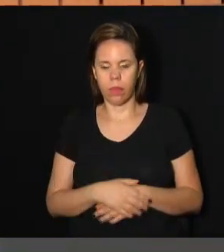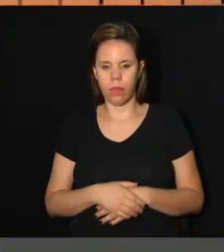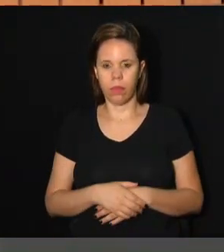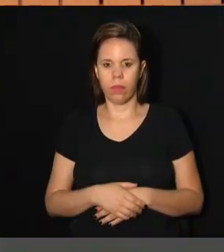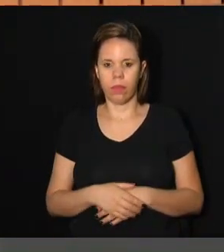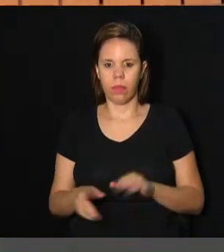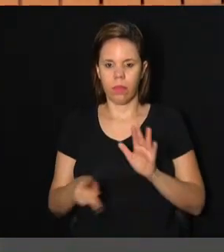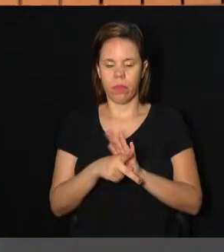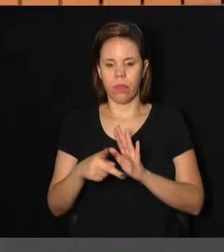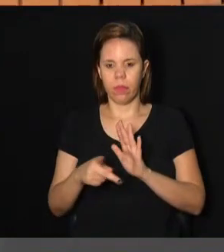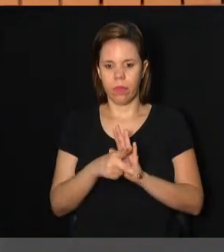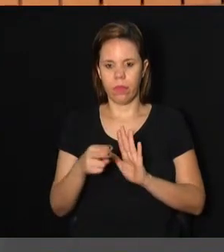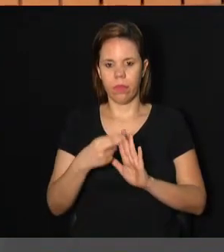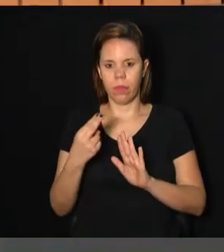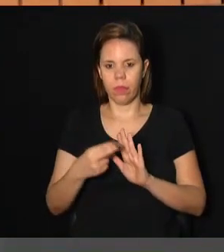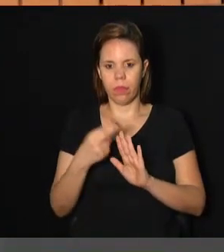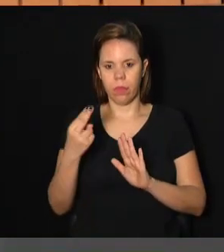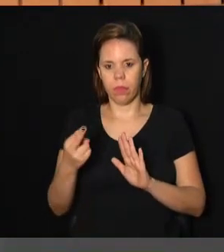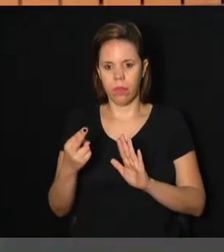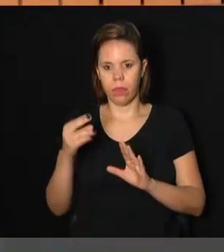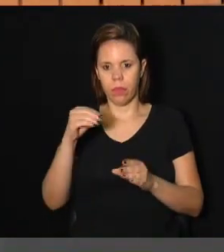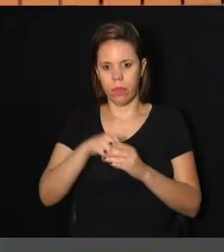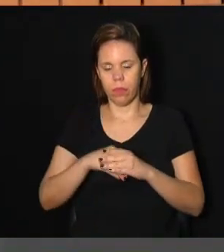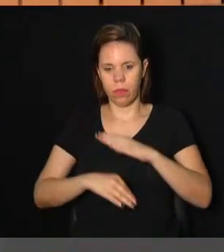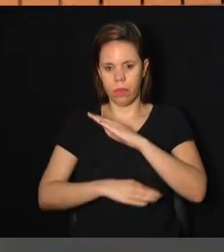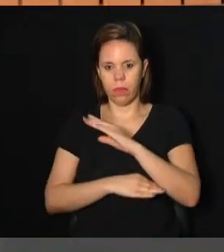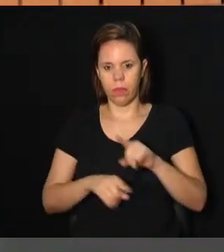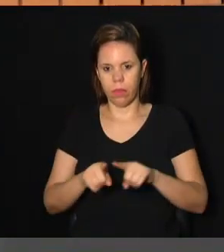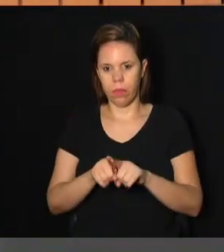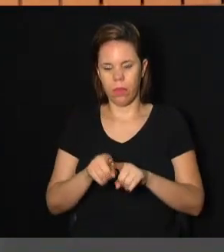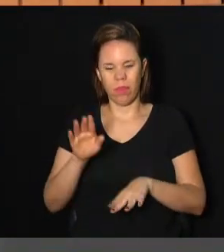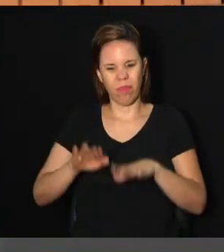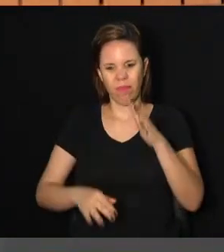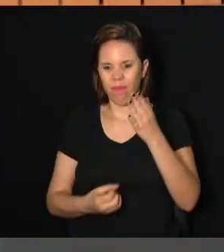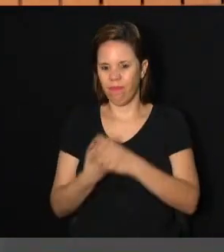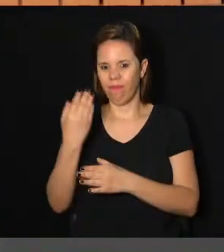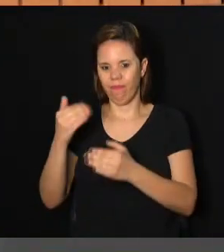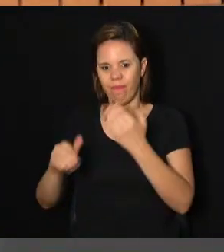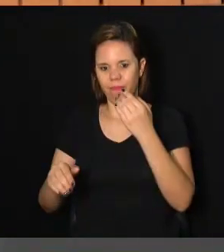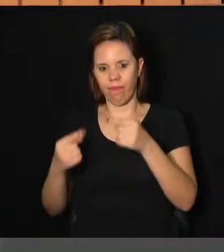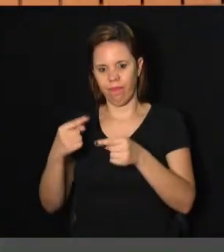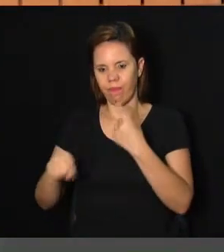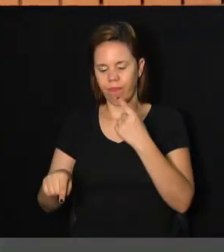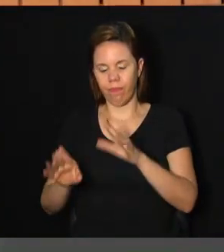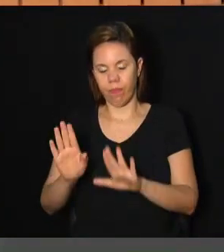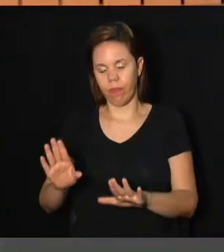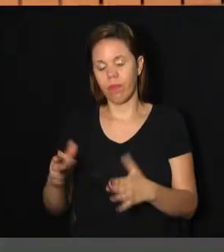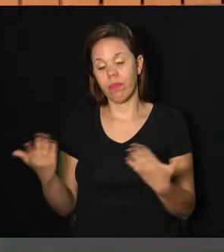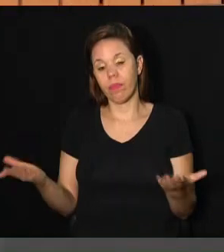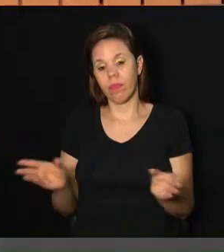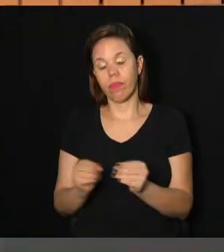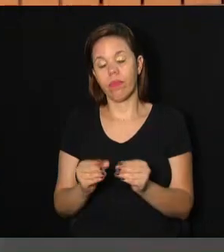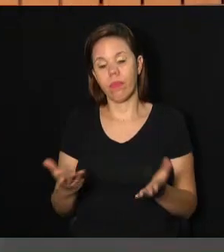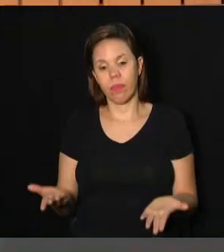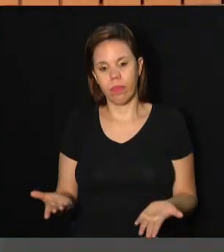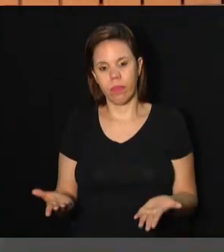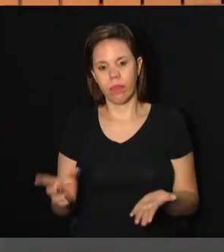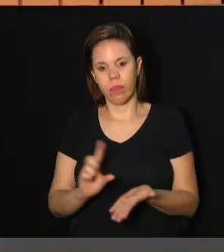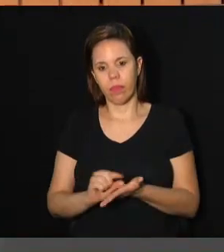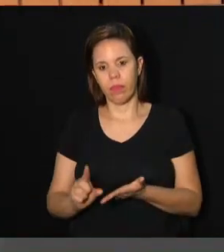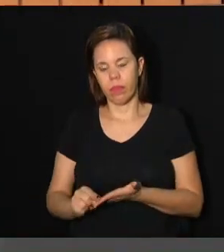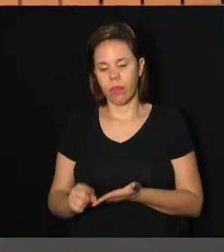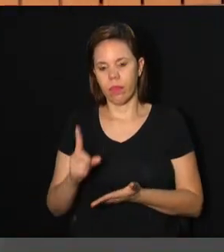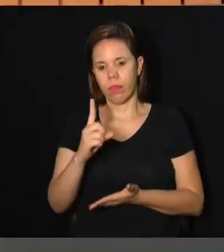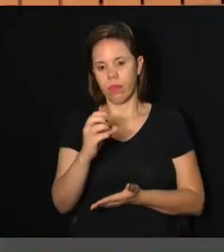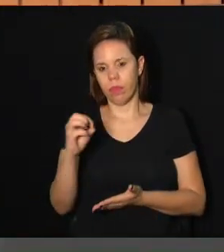o próprio regimento interno torna-se contraditório, Afinal, o artigo 103 é claro,